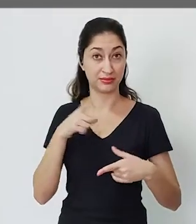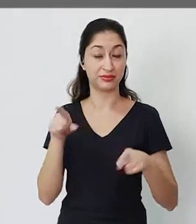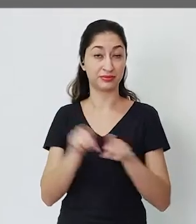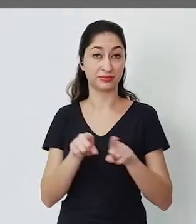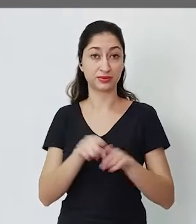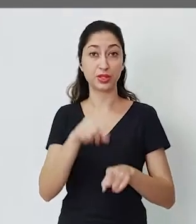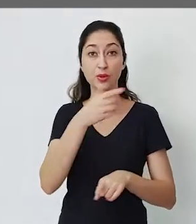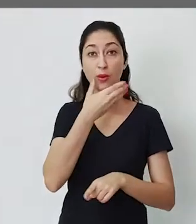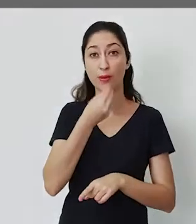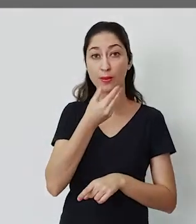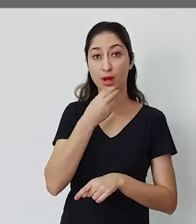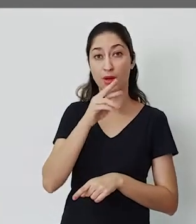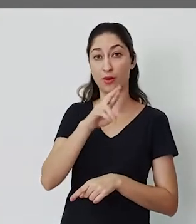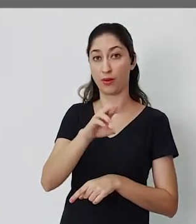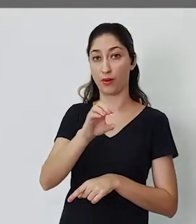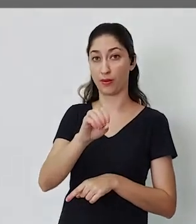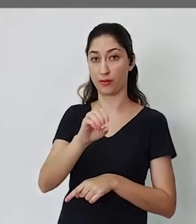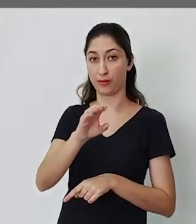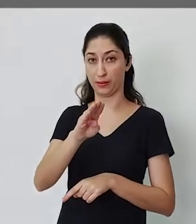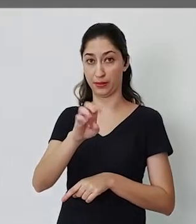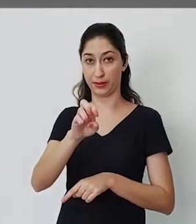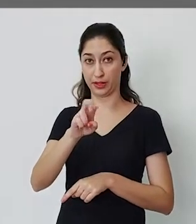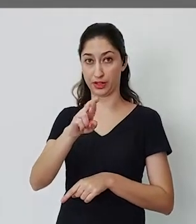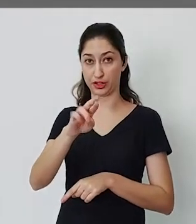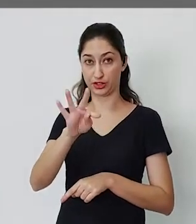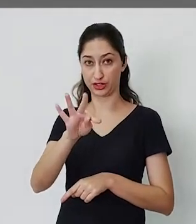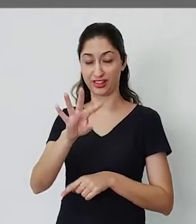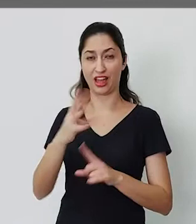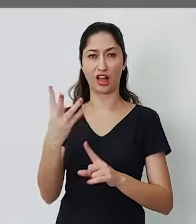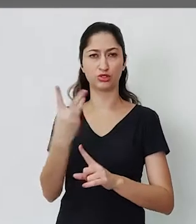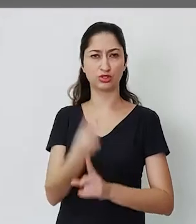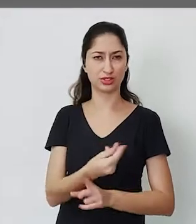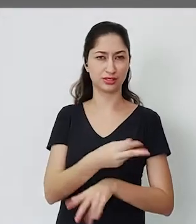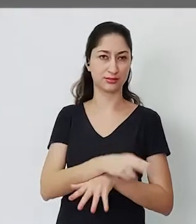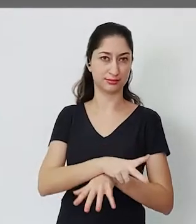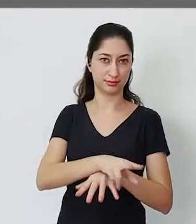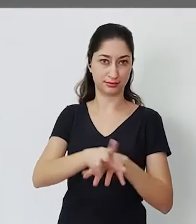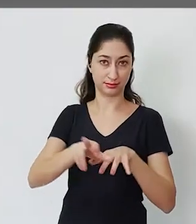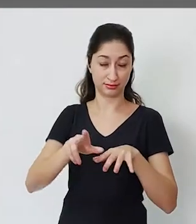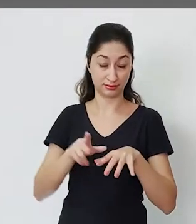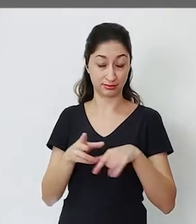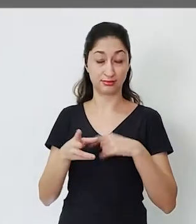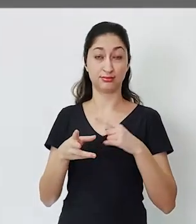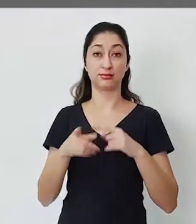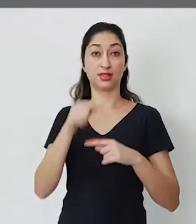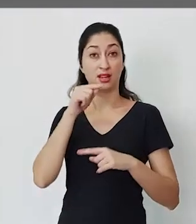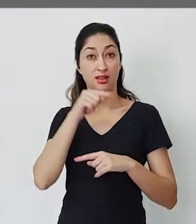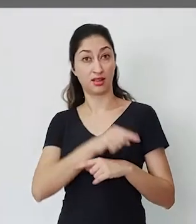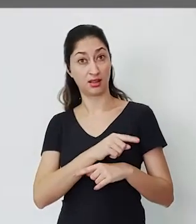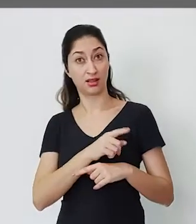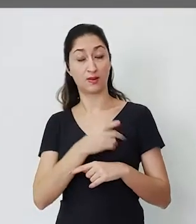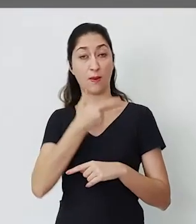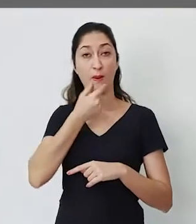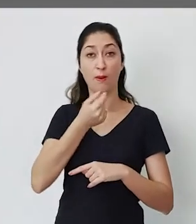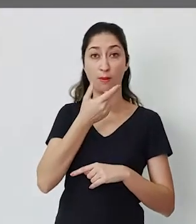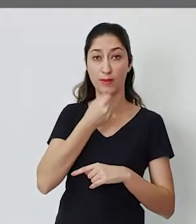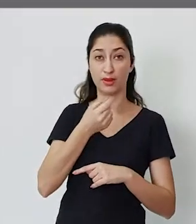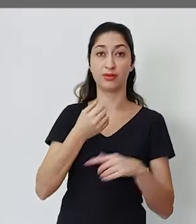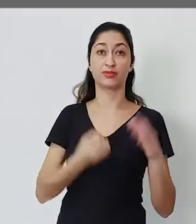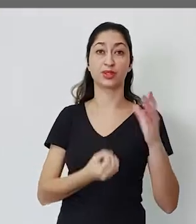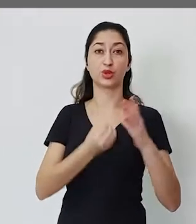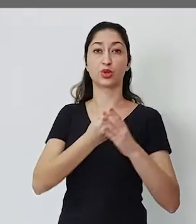CIRC. É cultura para todo lado, para todo mundo. E aí nós... Coisa boa. Bom